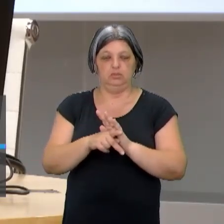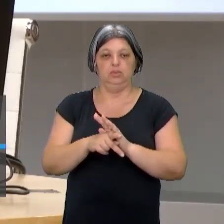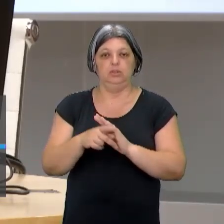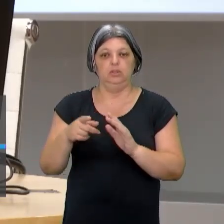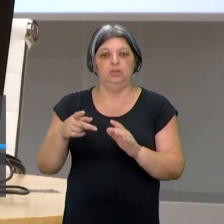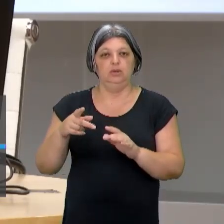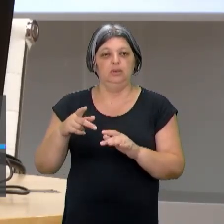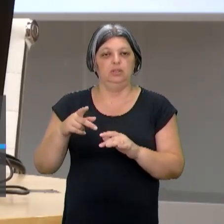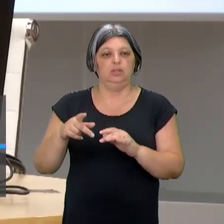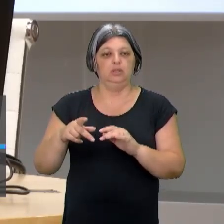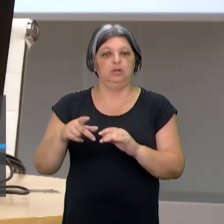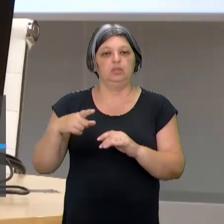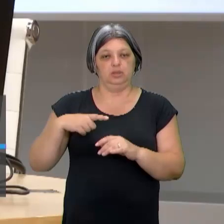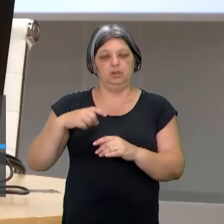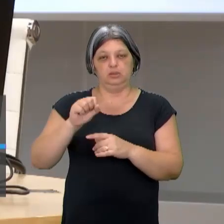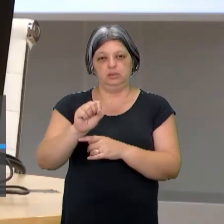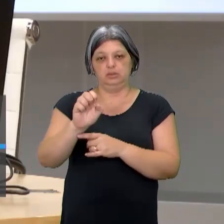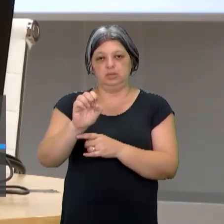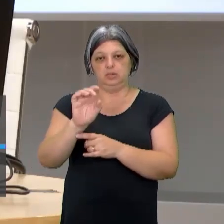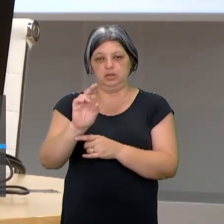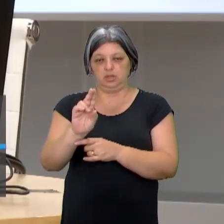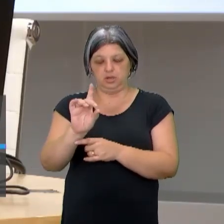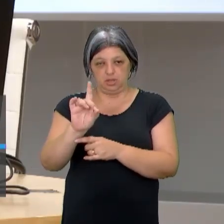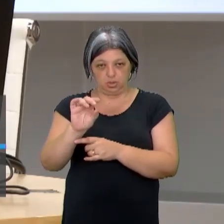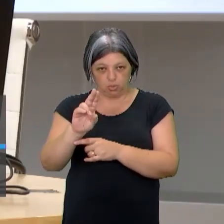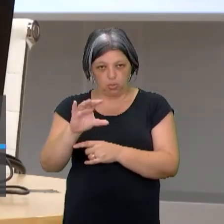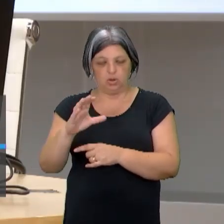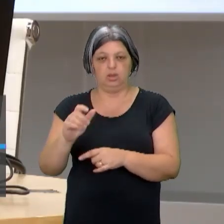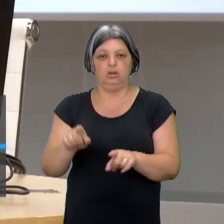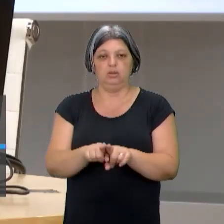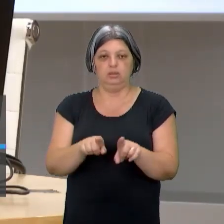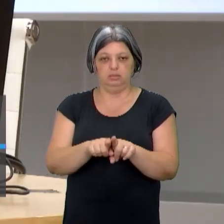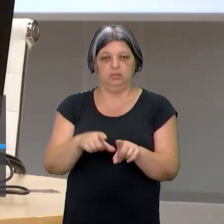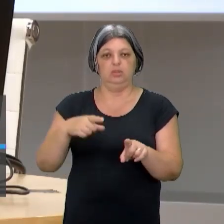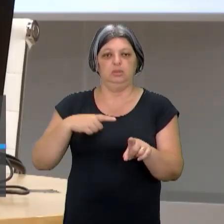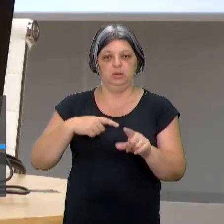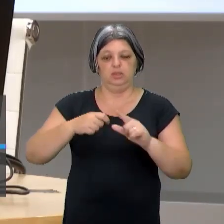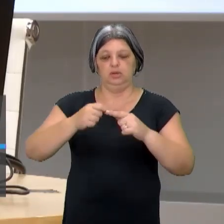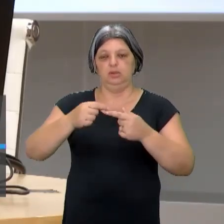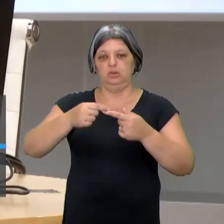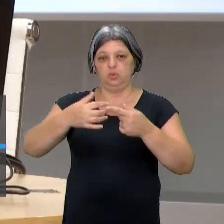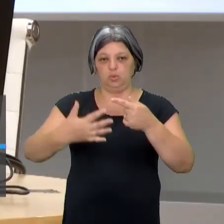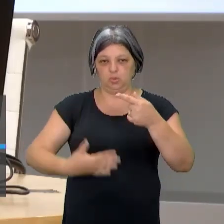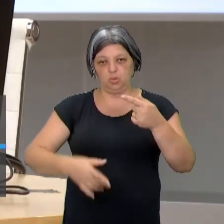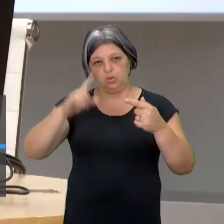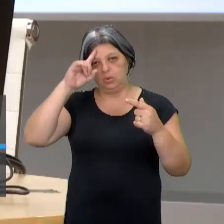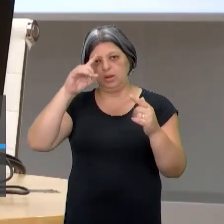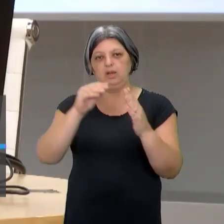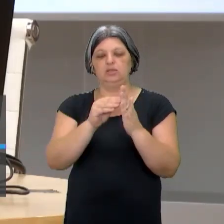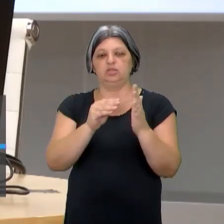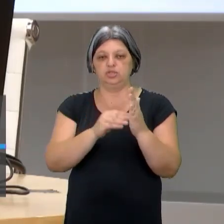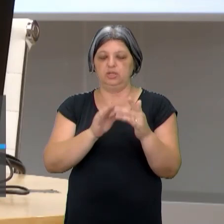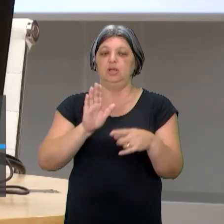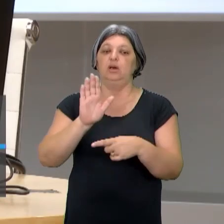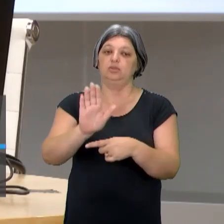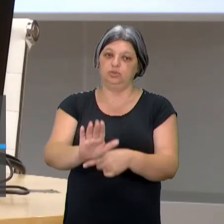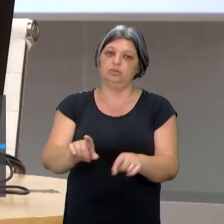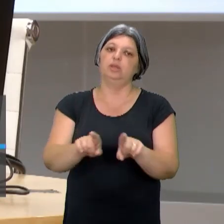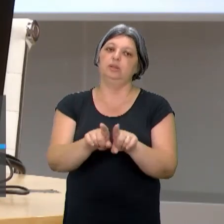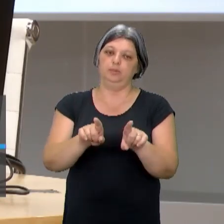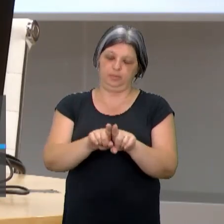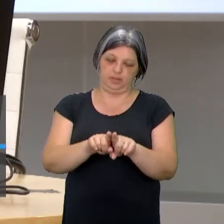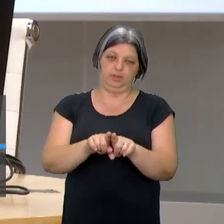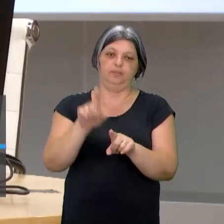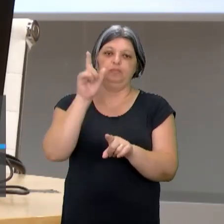tem, da Seduc, ou o Google for Education, a gente tem a parte do Google Agenda, que também ajuda bastante aí nesse sentido,